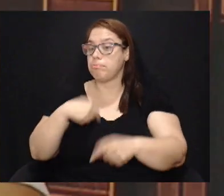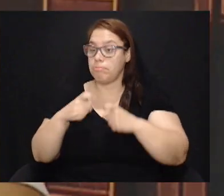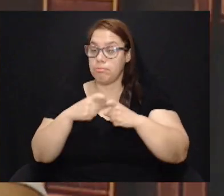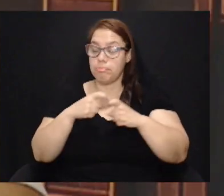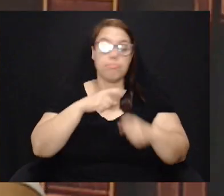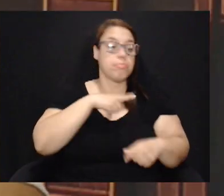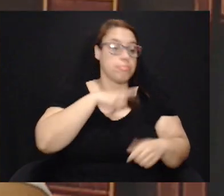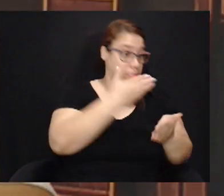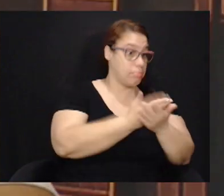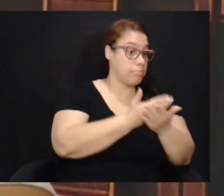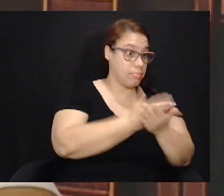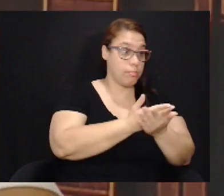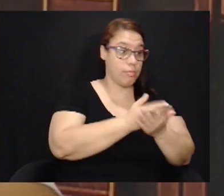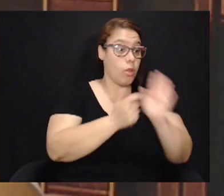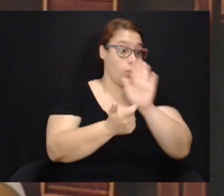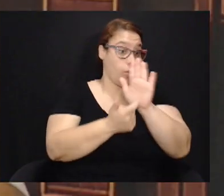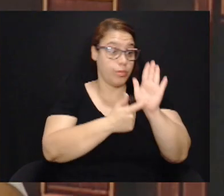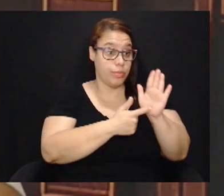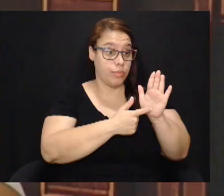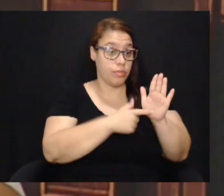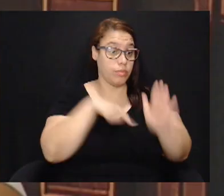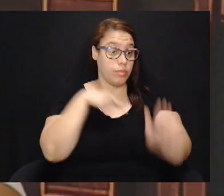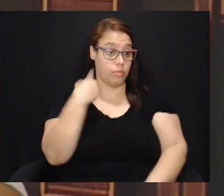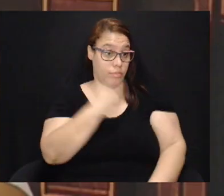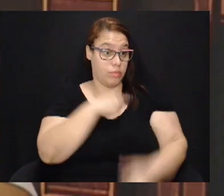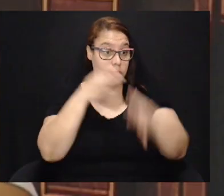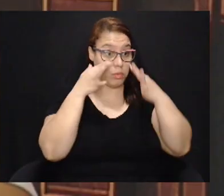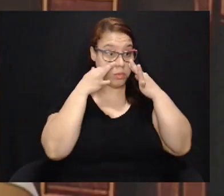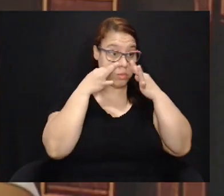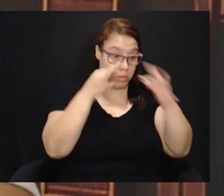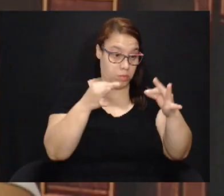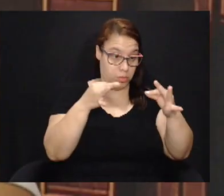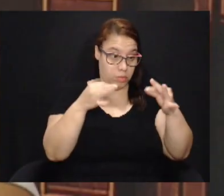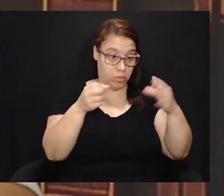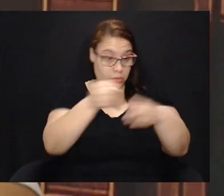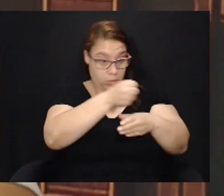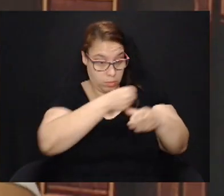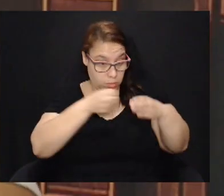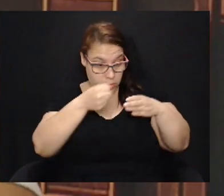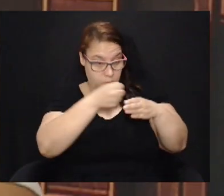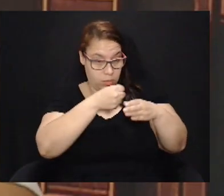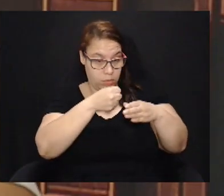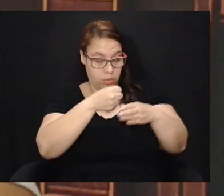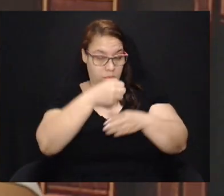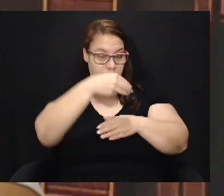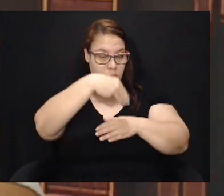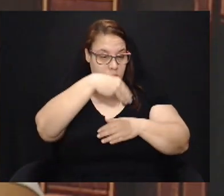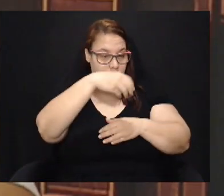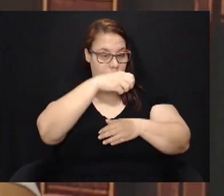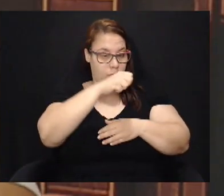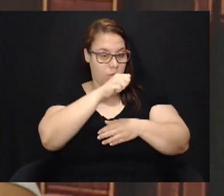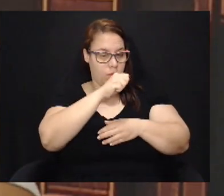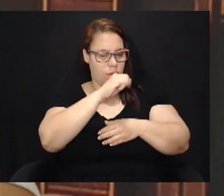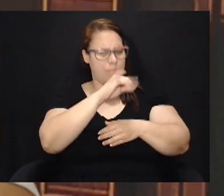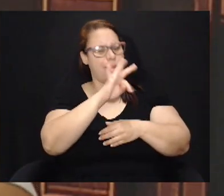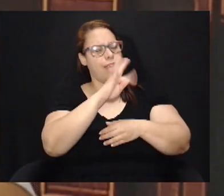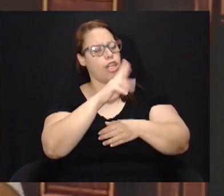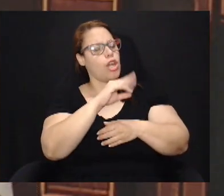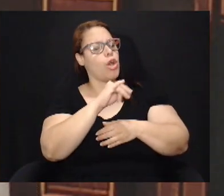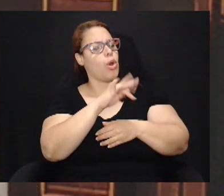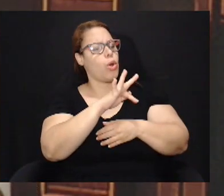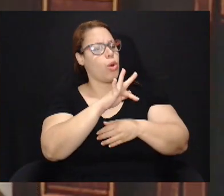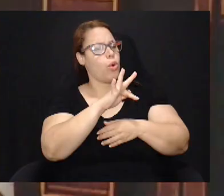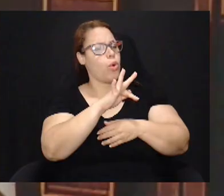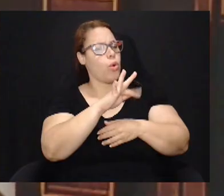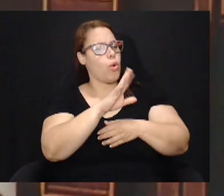que nos mostram que quando a gente traz atenção plena para a cozinha, que é o Mindful Cooking ou Mindful Eating, né? O que é Mindful? Mindful